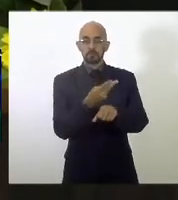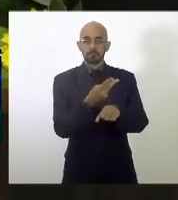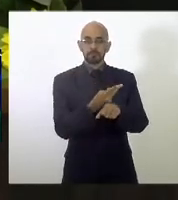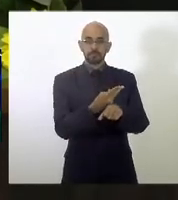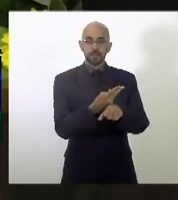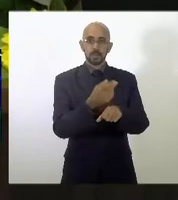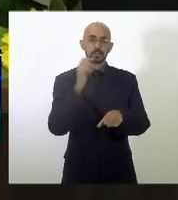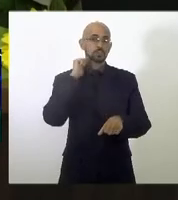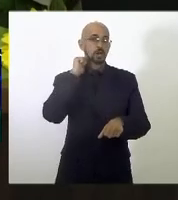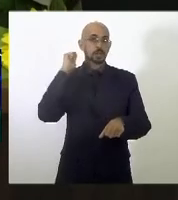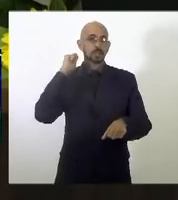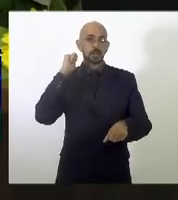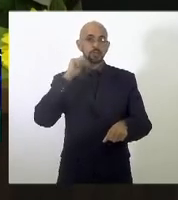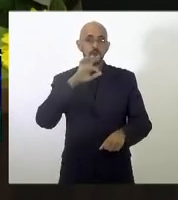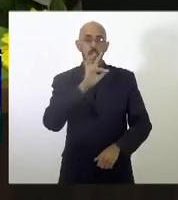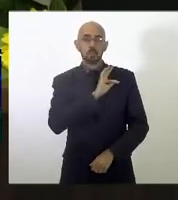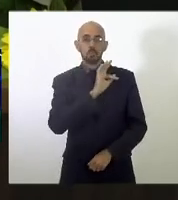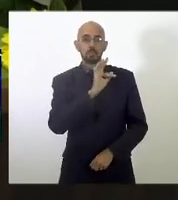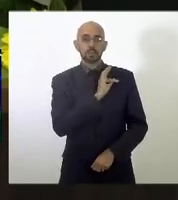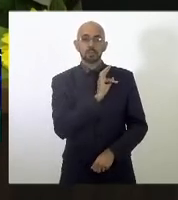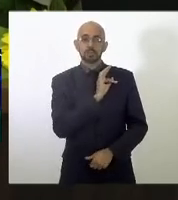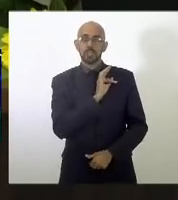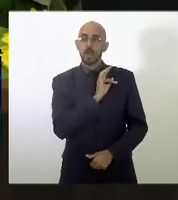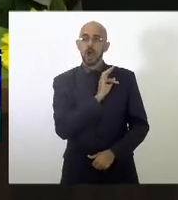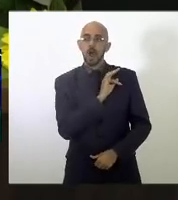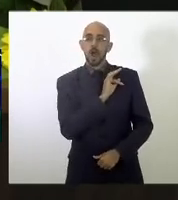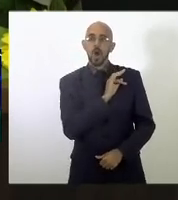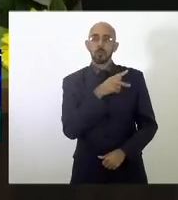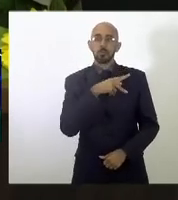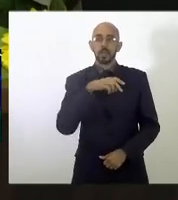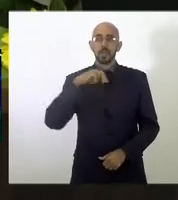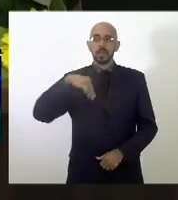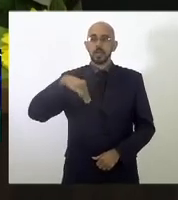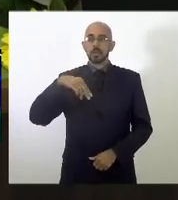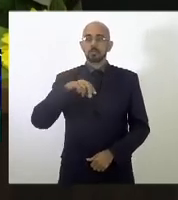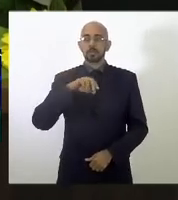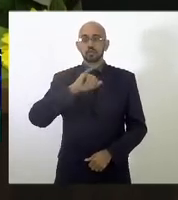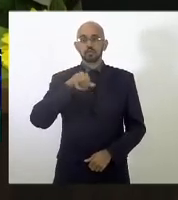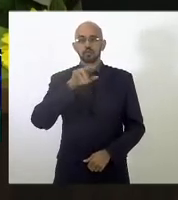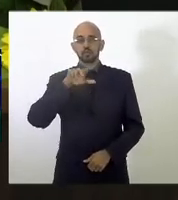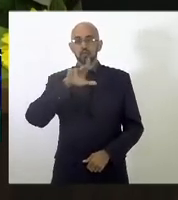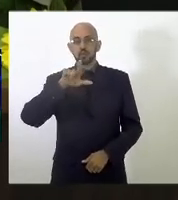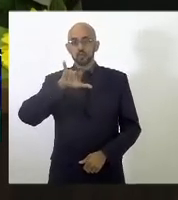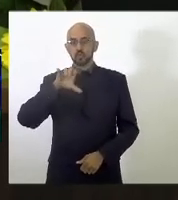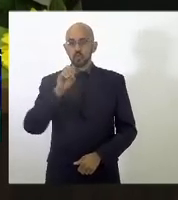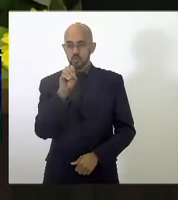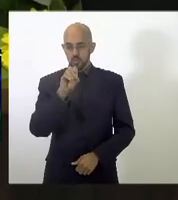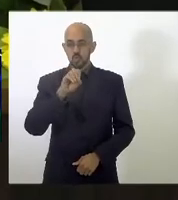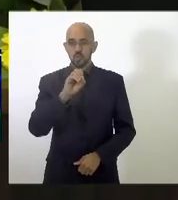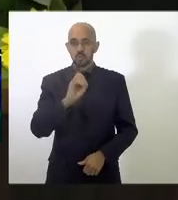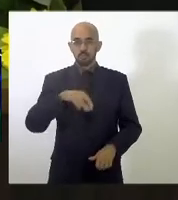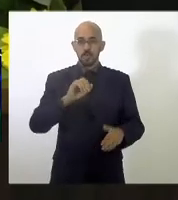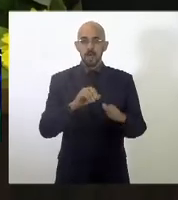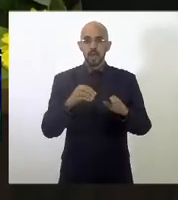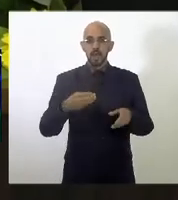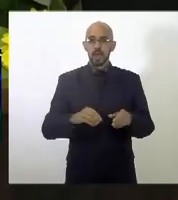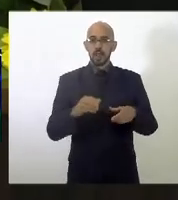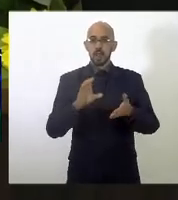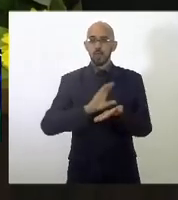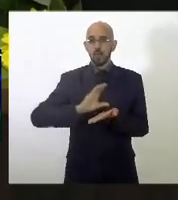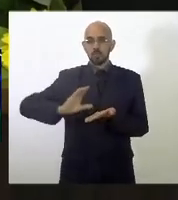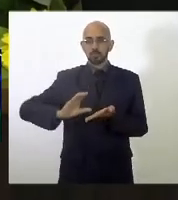ao tenente-coronel da Polícia Militar do Estado do Rio de Janeiro, Júlio César Veras Vieira. Parecer da Comissão de Normas Internas e Proporções